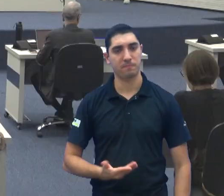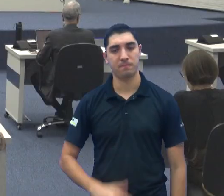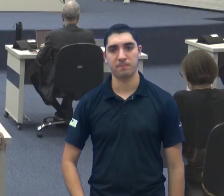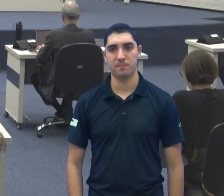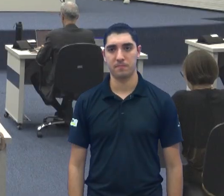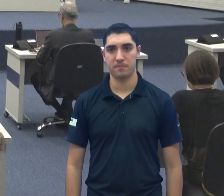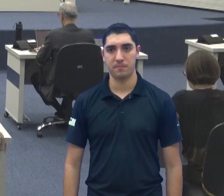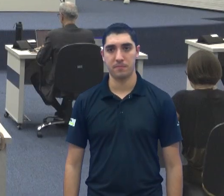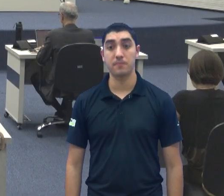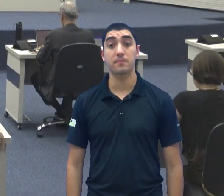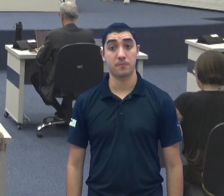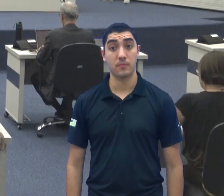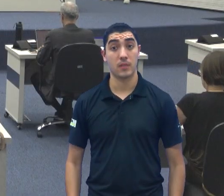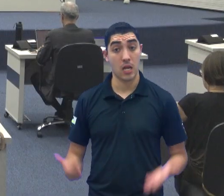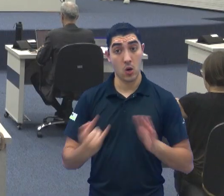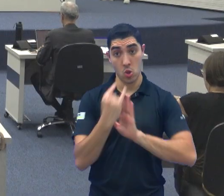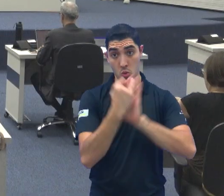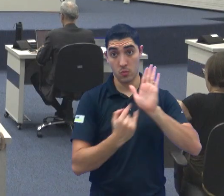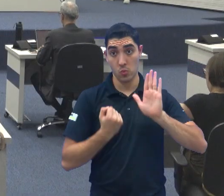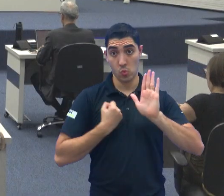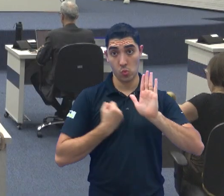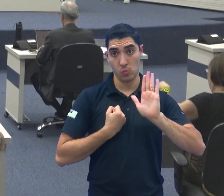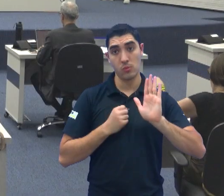Em votação, requerimento de número